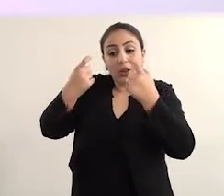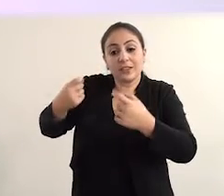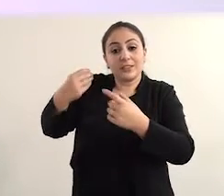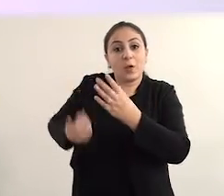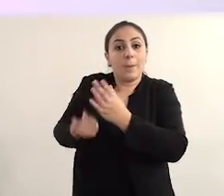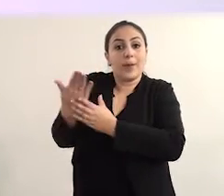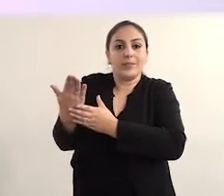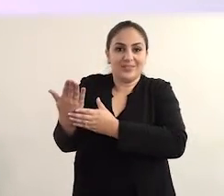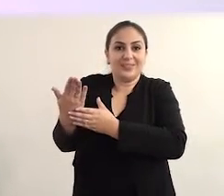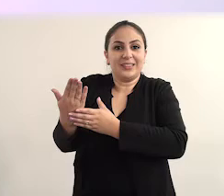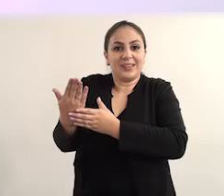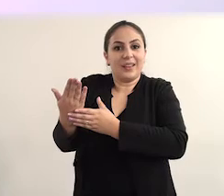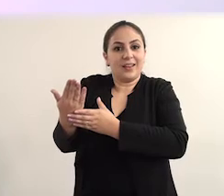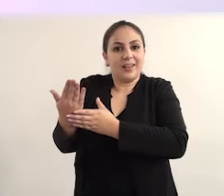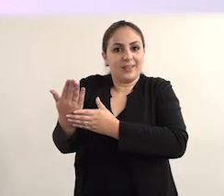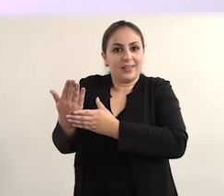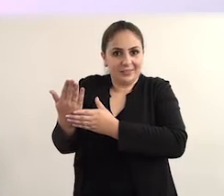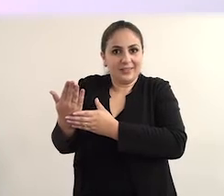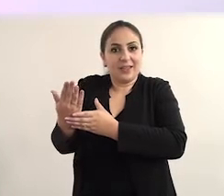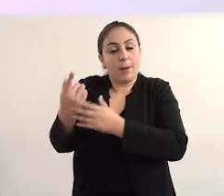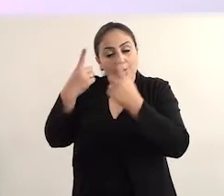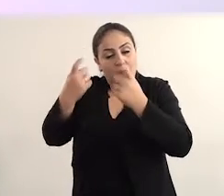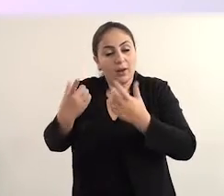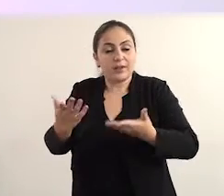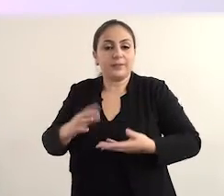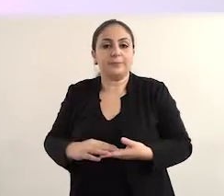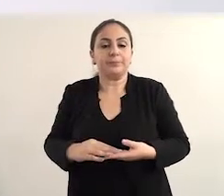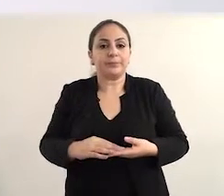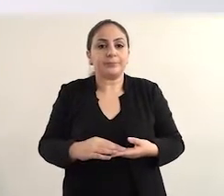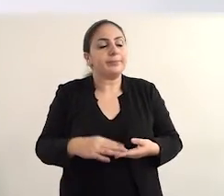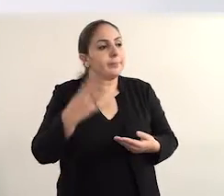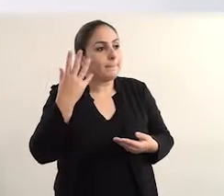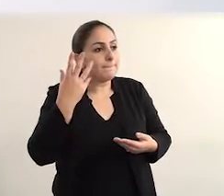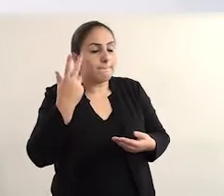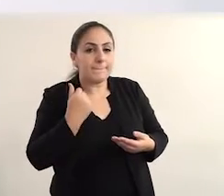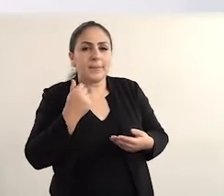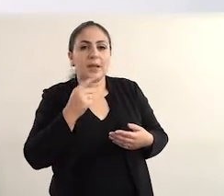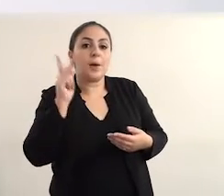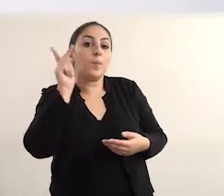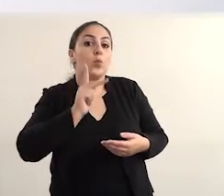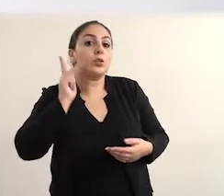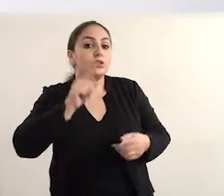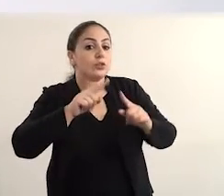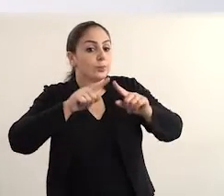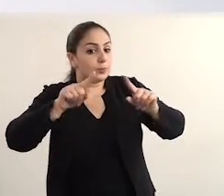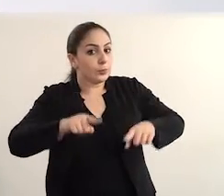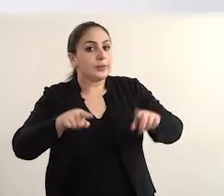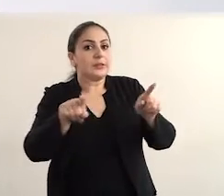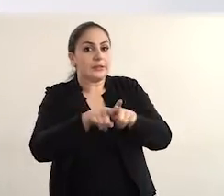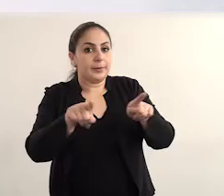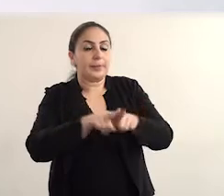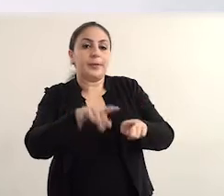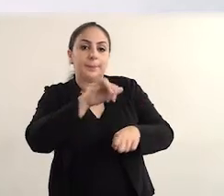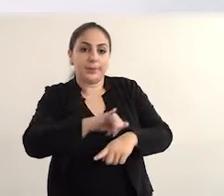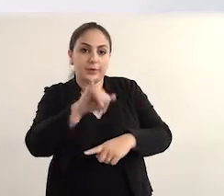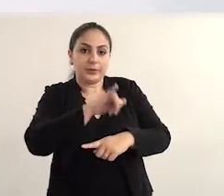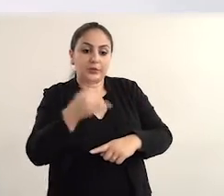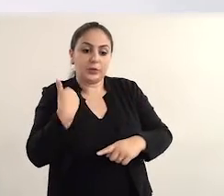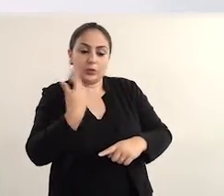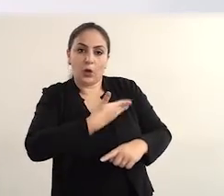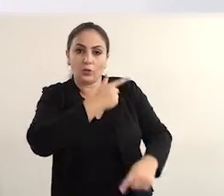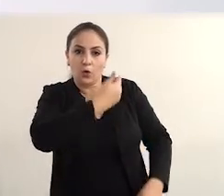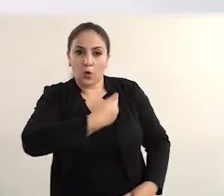ali simbolicamente, mas é uma violência que tem que dar. Andréa, as políticas públicas também são essenciais, né? Os